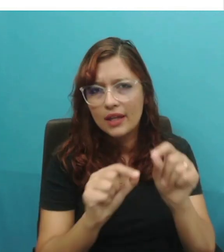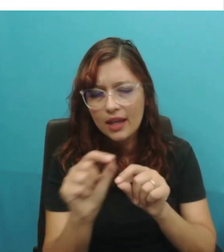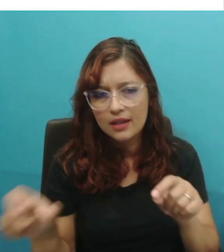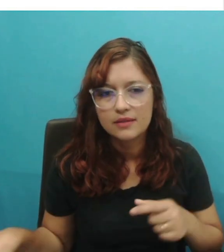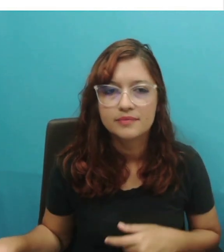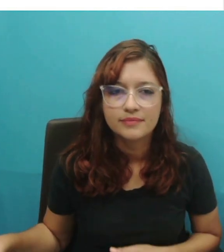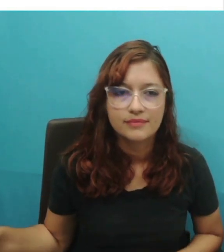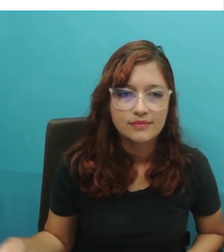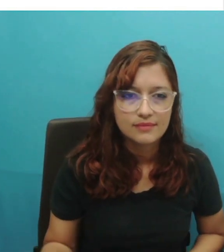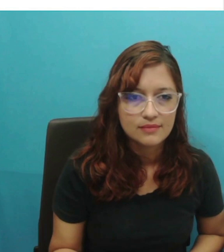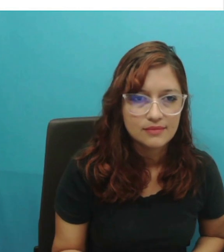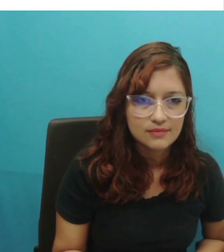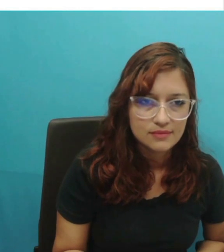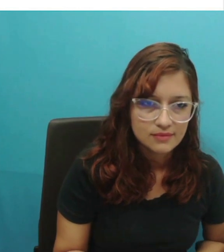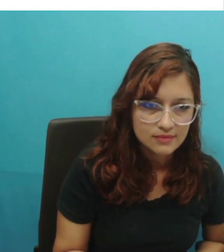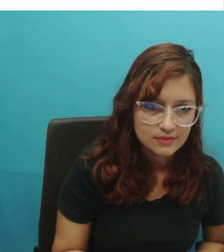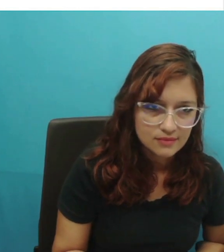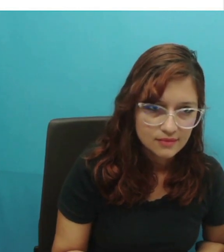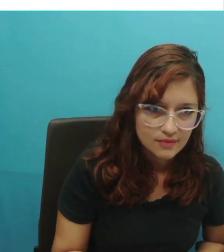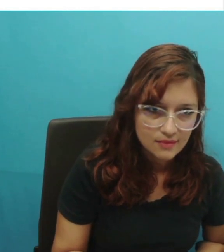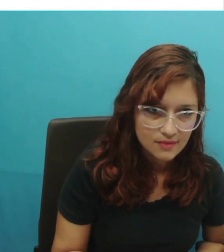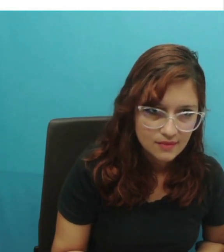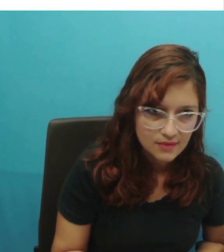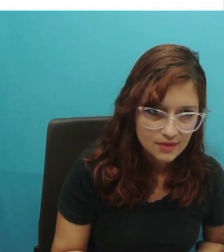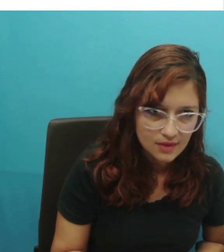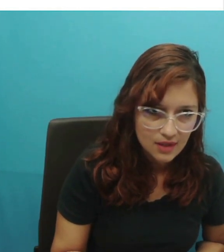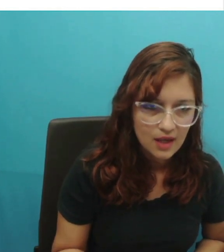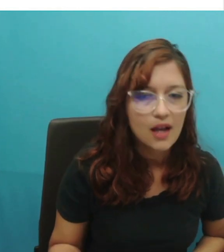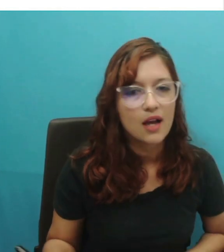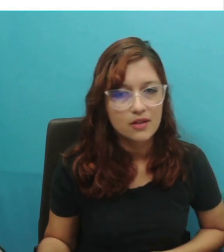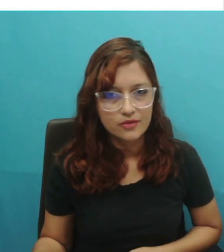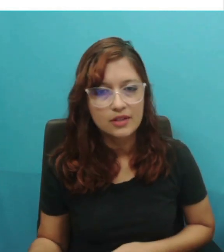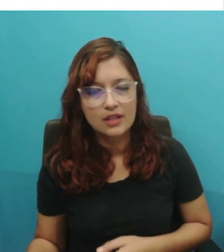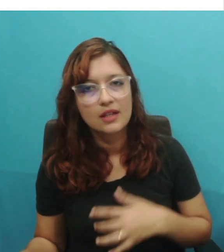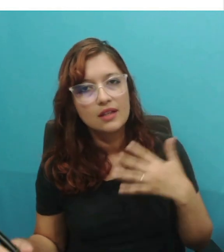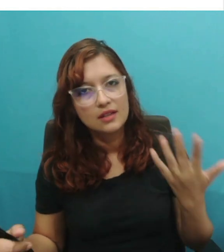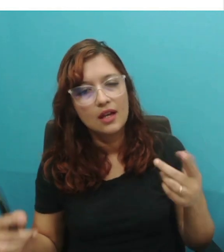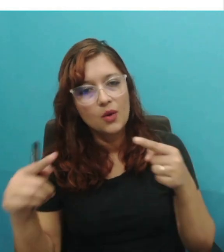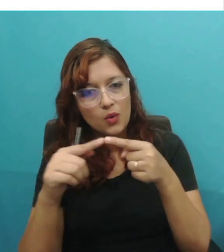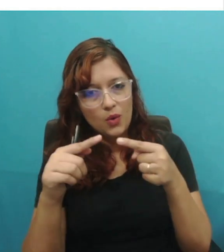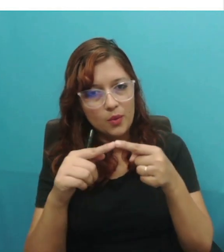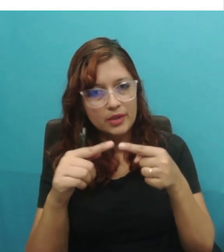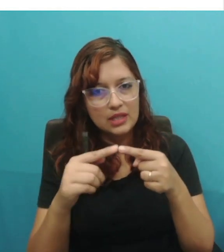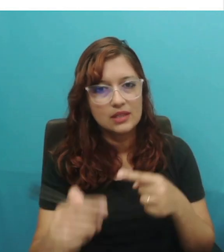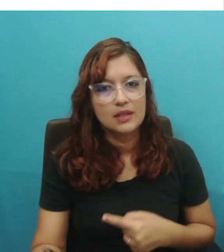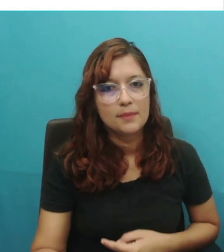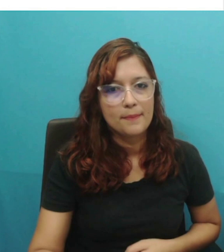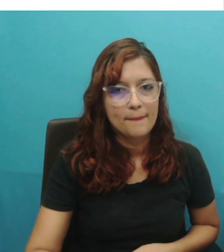E a ação impactou quem? A árvore.